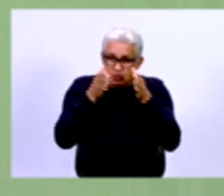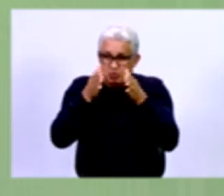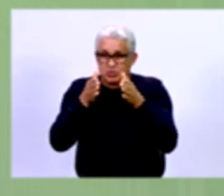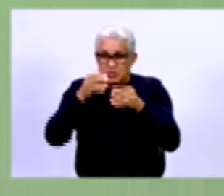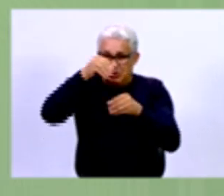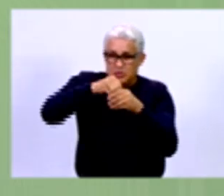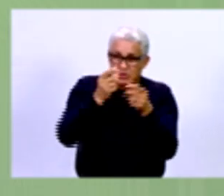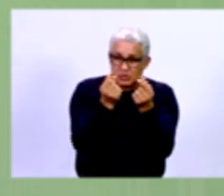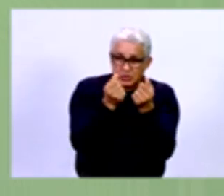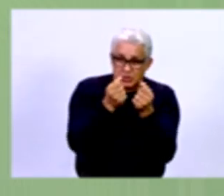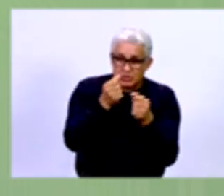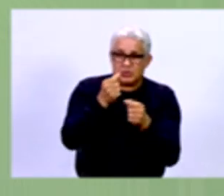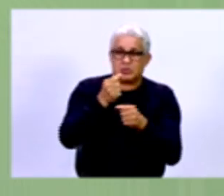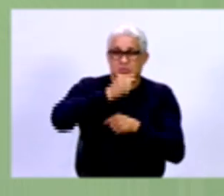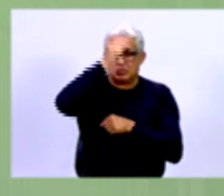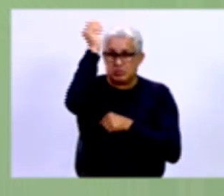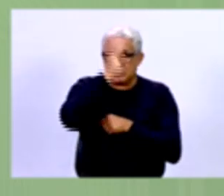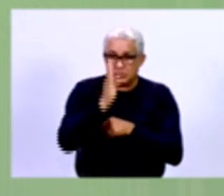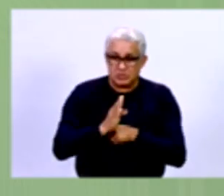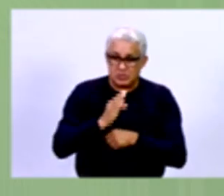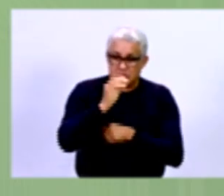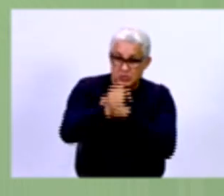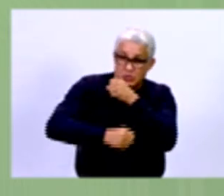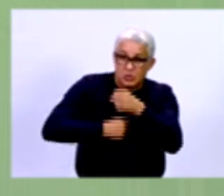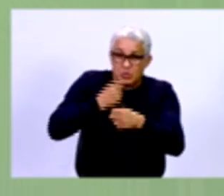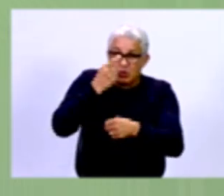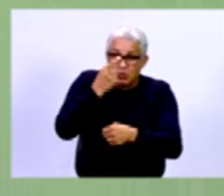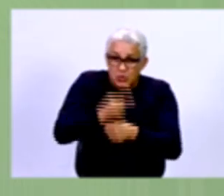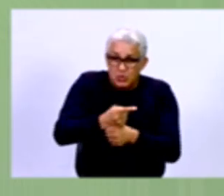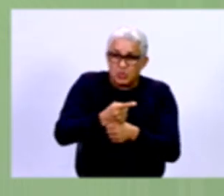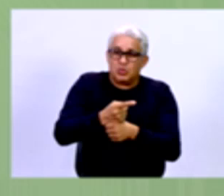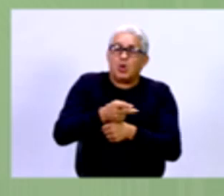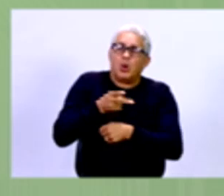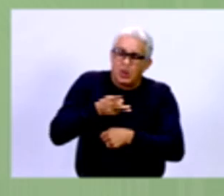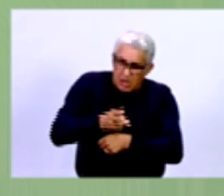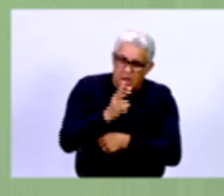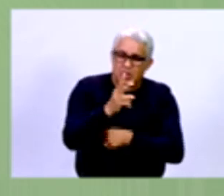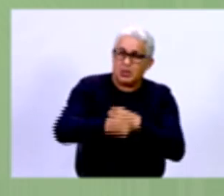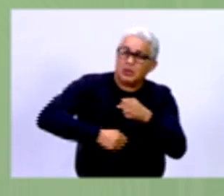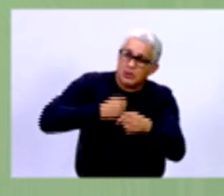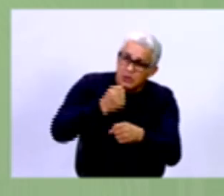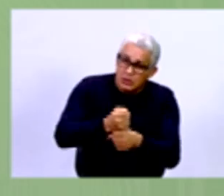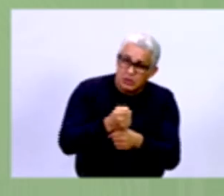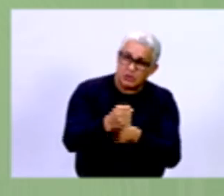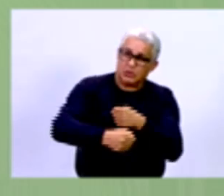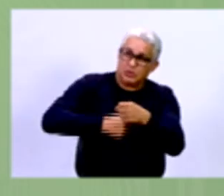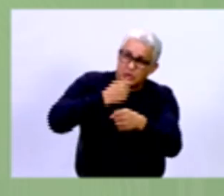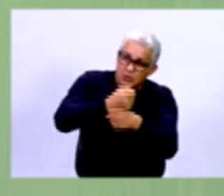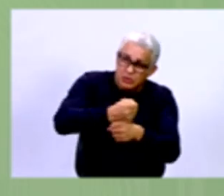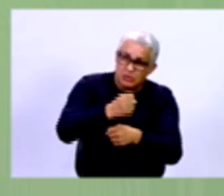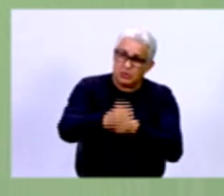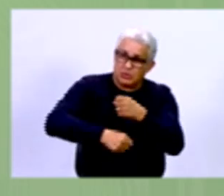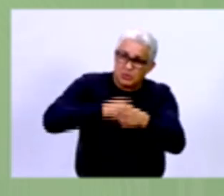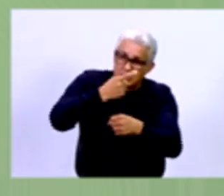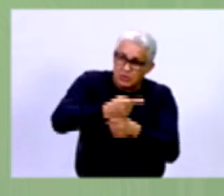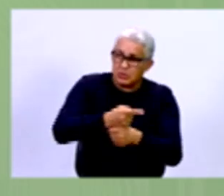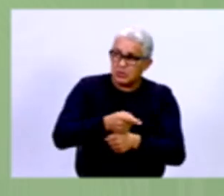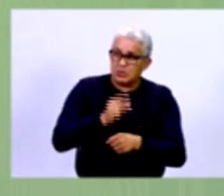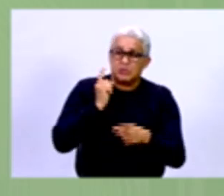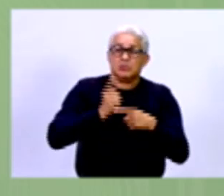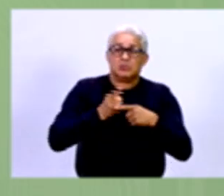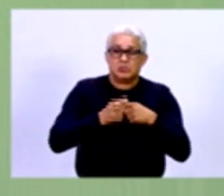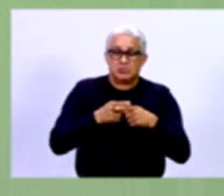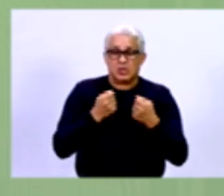país durante o período de um ano e sucessivamente nos anos seguintes. E por que ele faz isso? Para